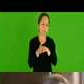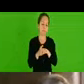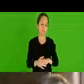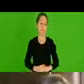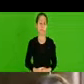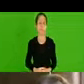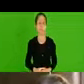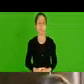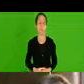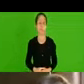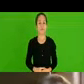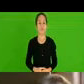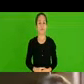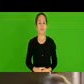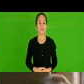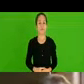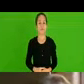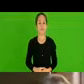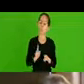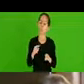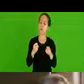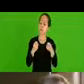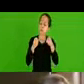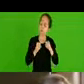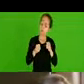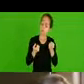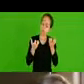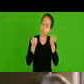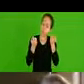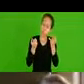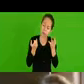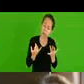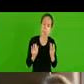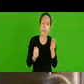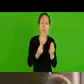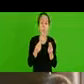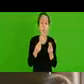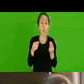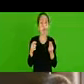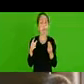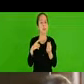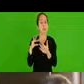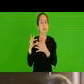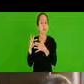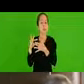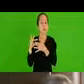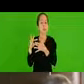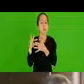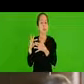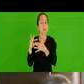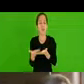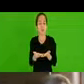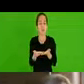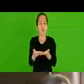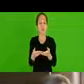produzia um relato bem enraizado nos aspectos significativos da vida, nos contextos estudados, o esforço por ir